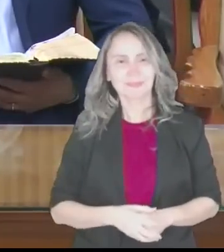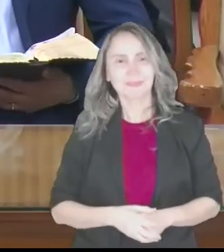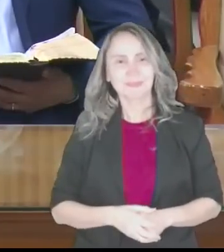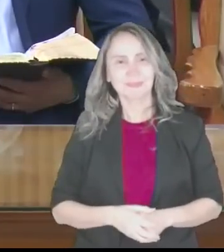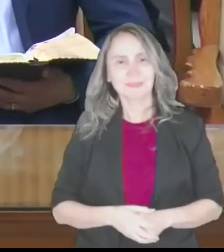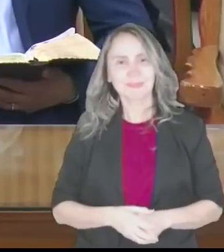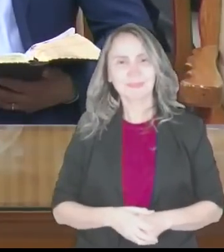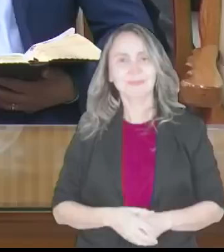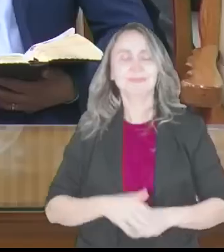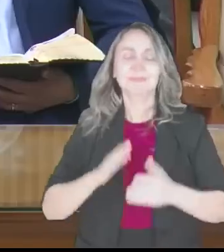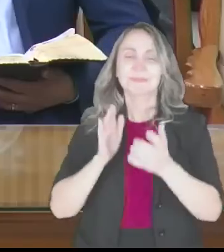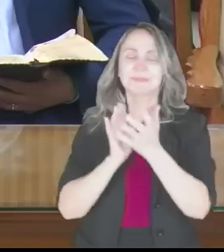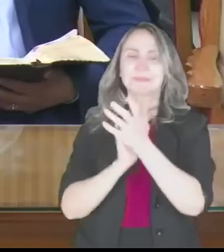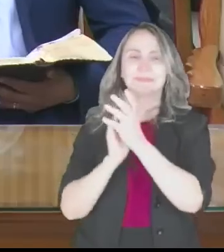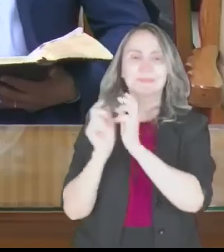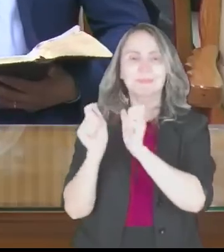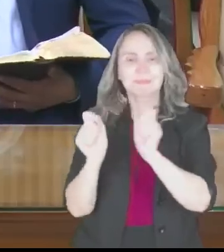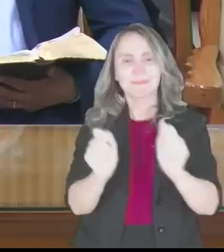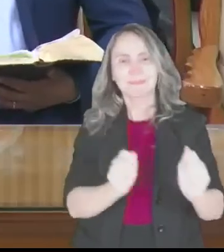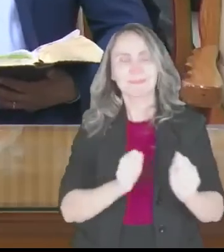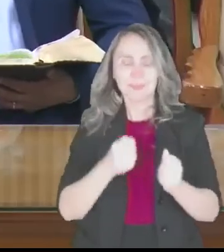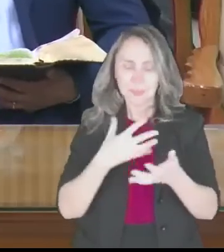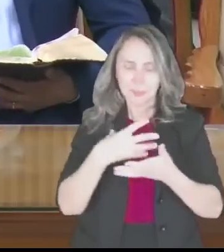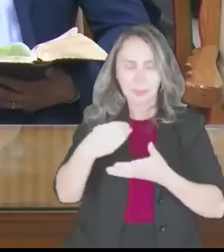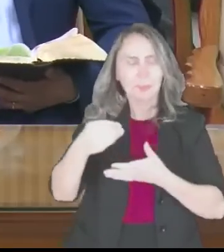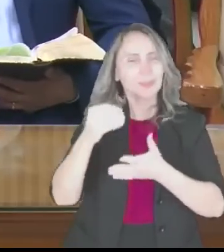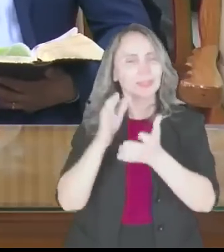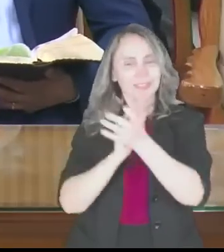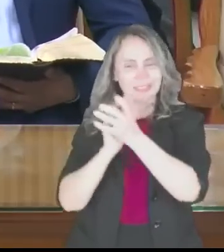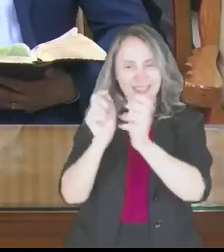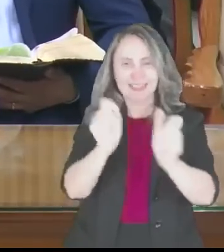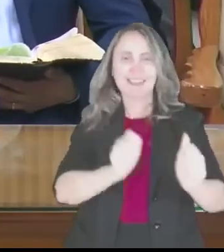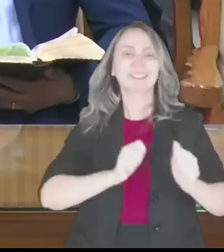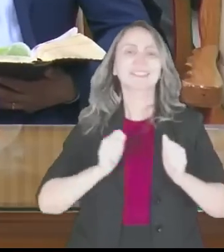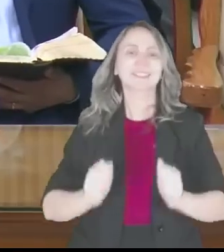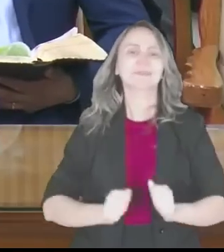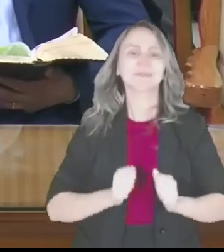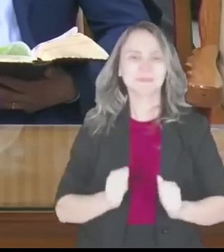Dá para dar aleluia? Aleluia. Dá para dar aleluia?